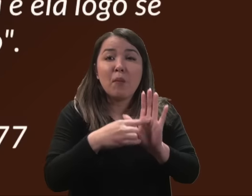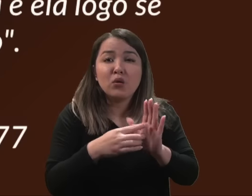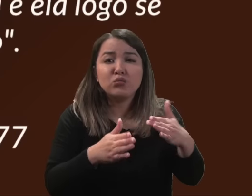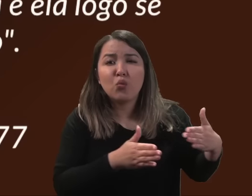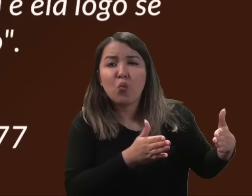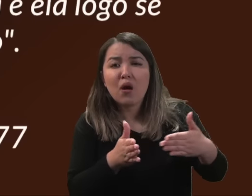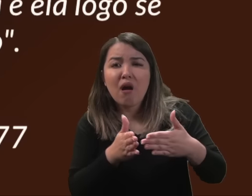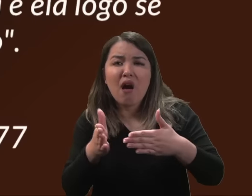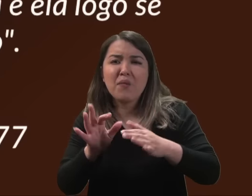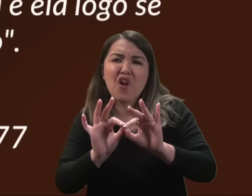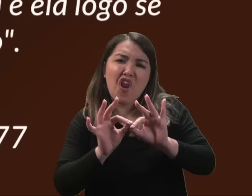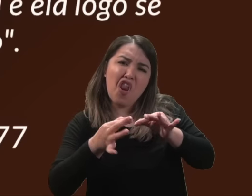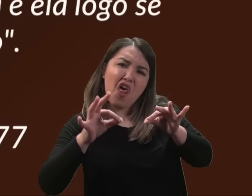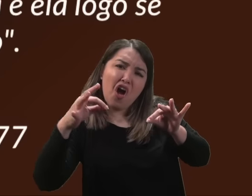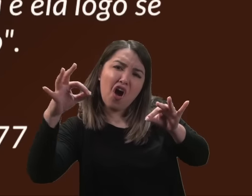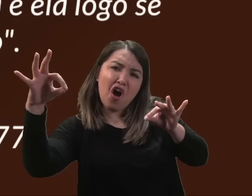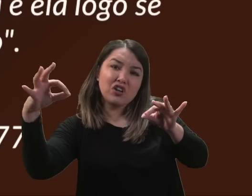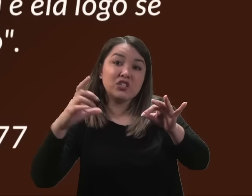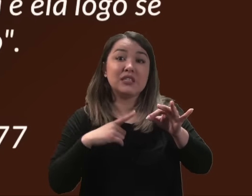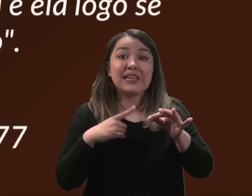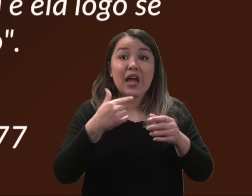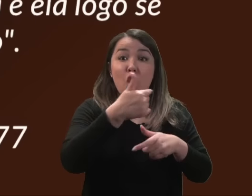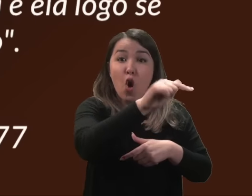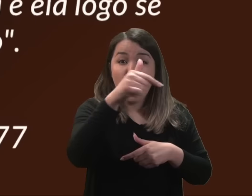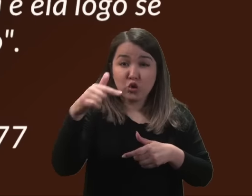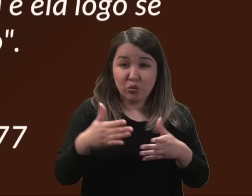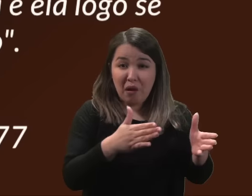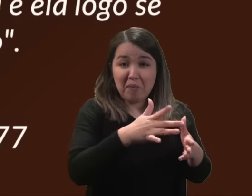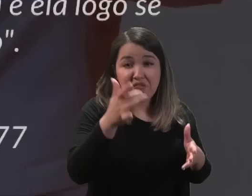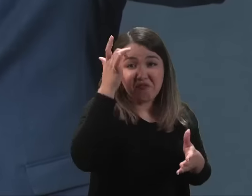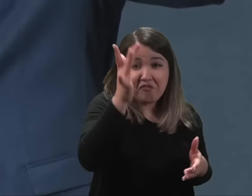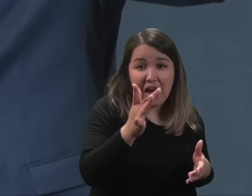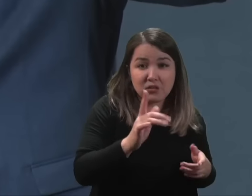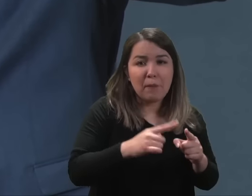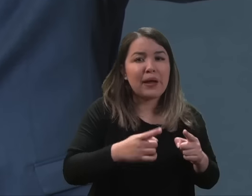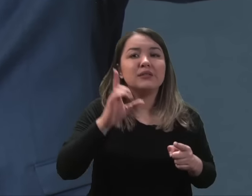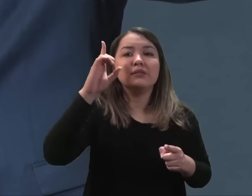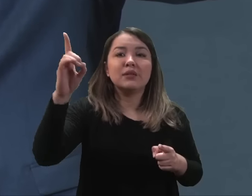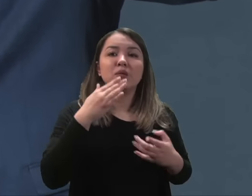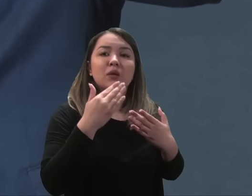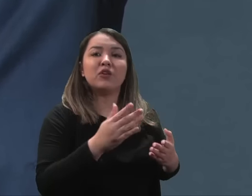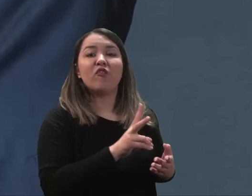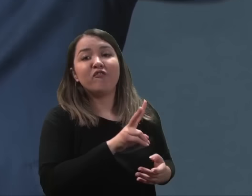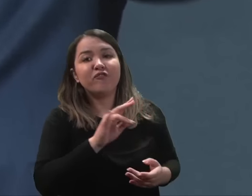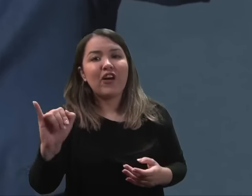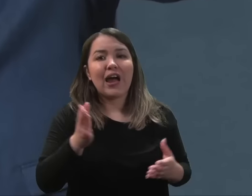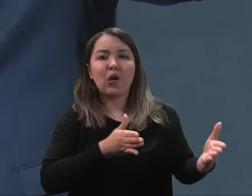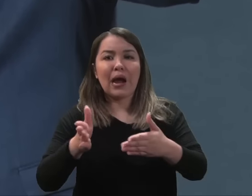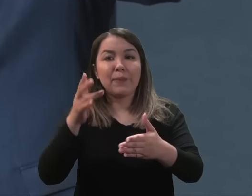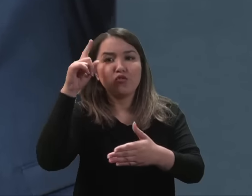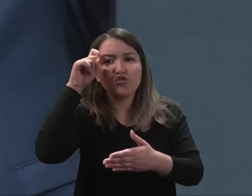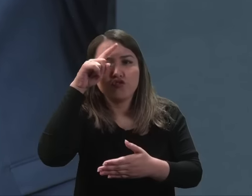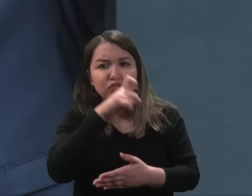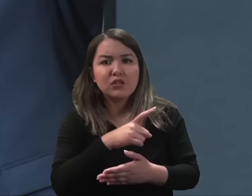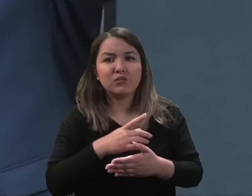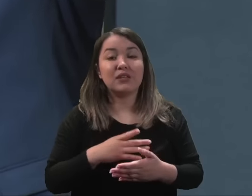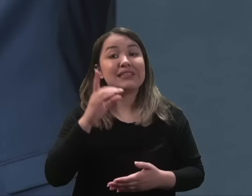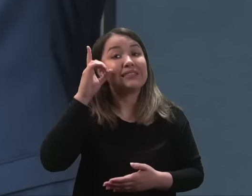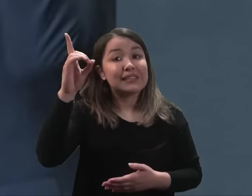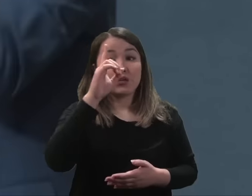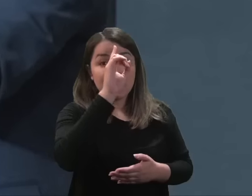do que havia haviam outras três rotas que eles poderiam tomar Deus enviou por aquela rota do mar vermelho Deus enviou por aquela